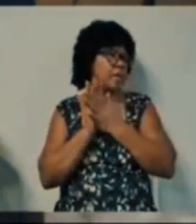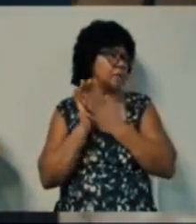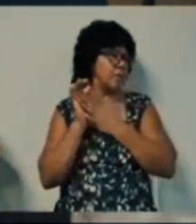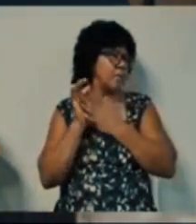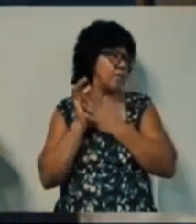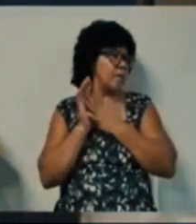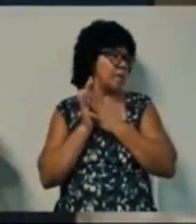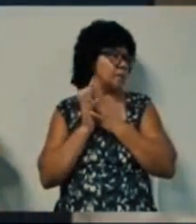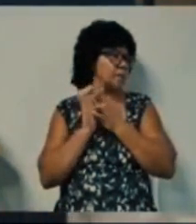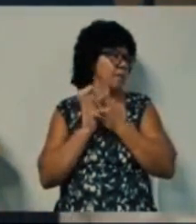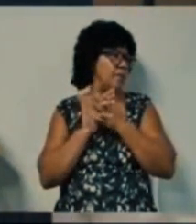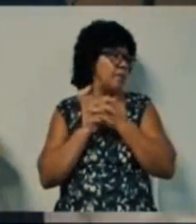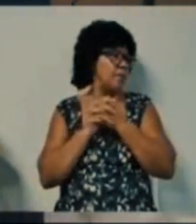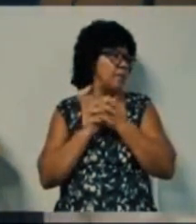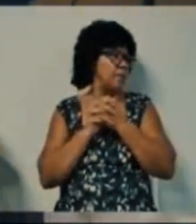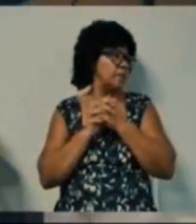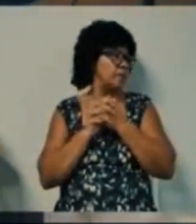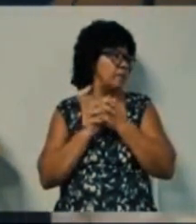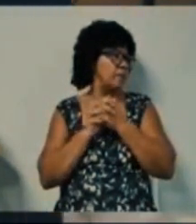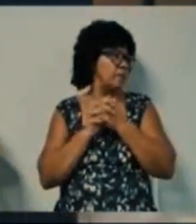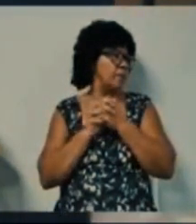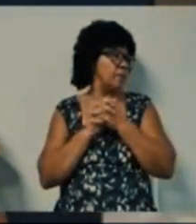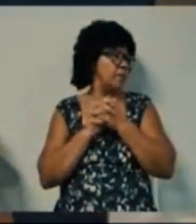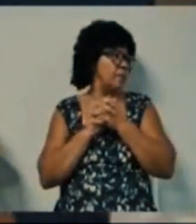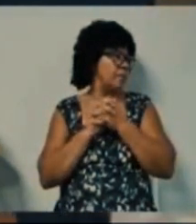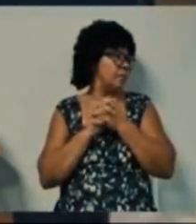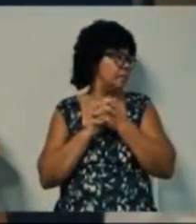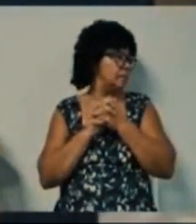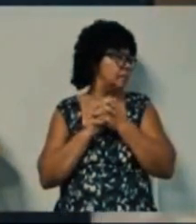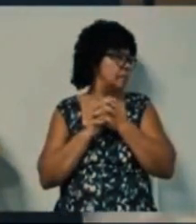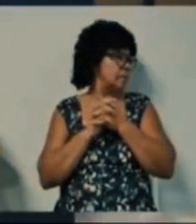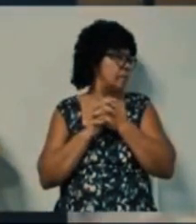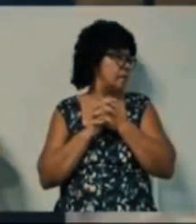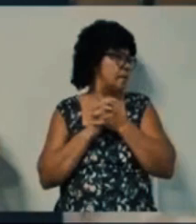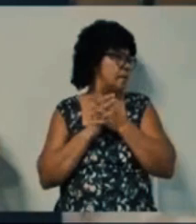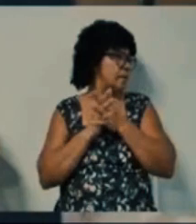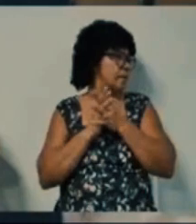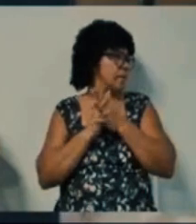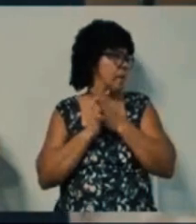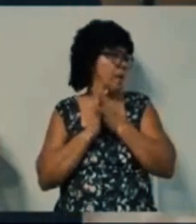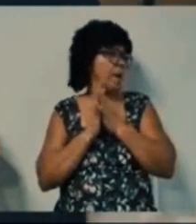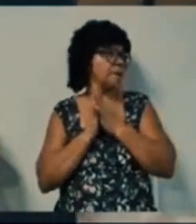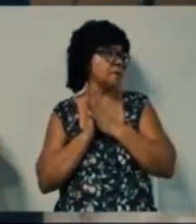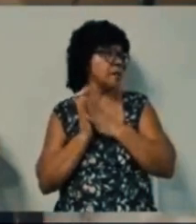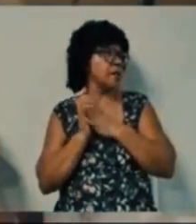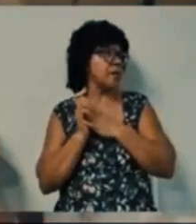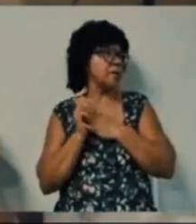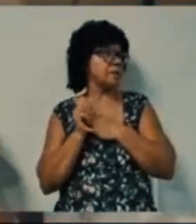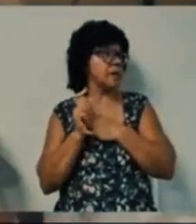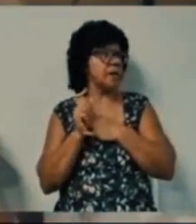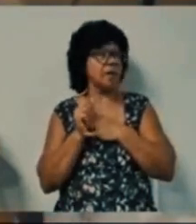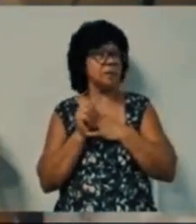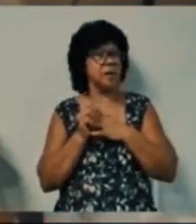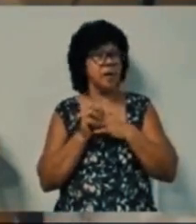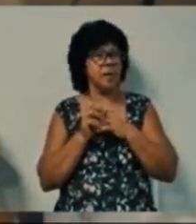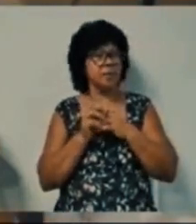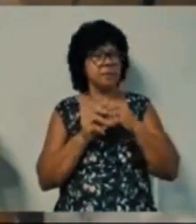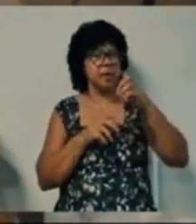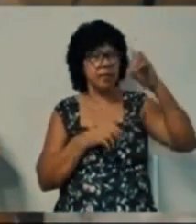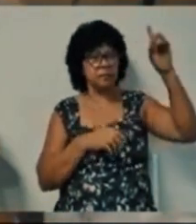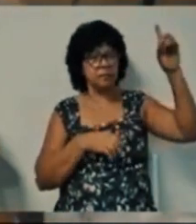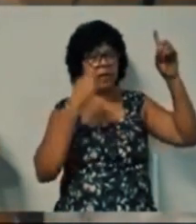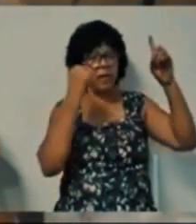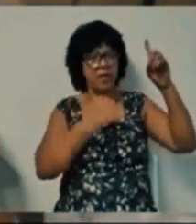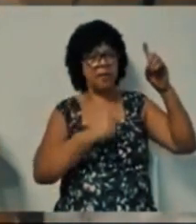Jesus me deu autoridade, sim. Paulo disse: ora, aquele que é poderoso